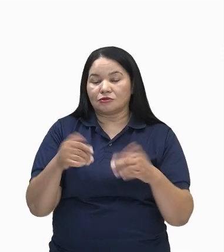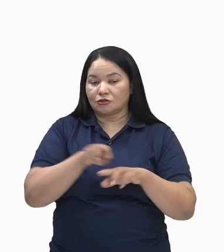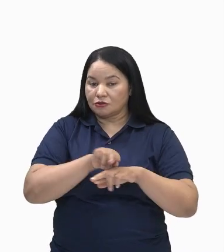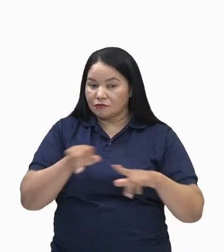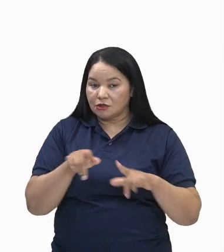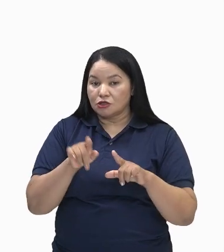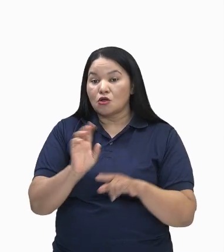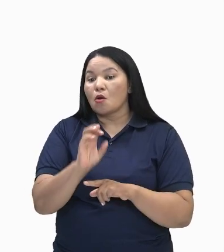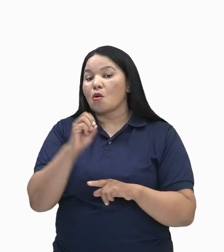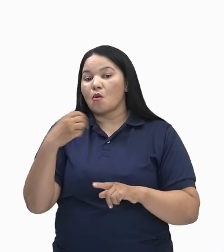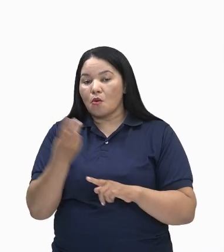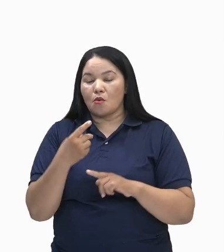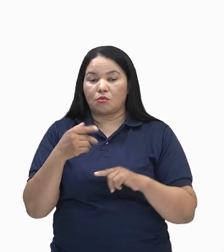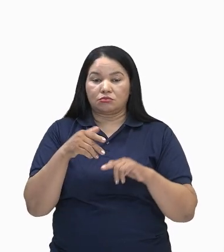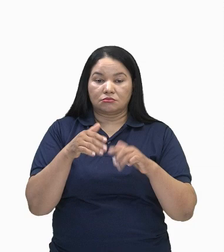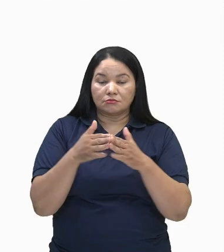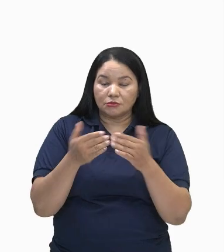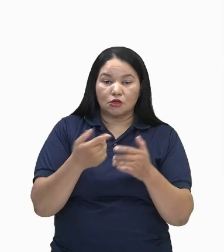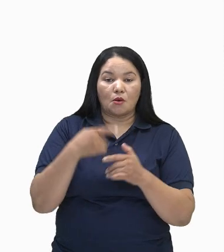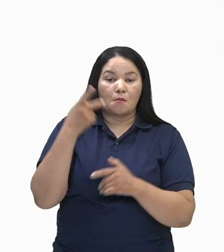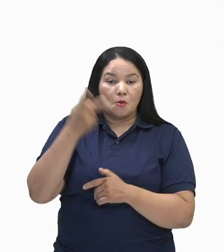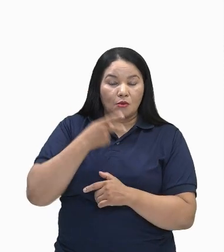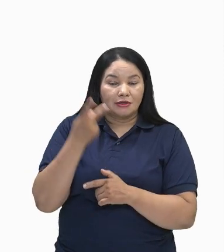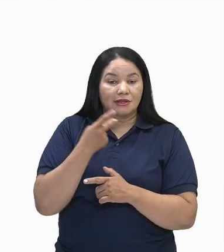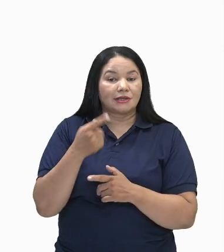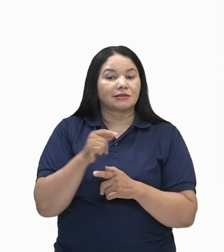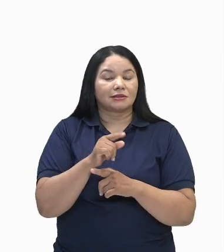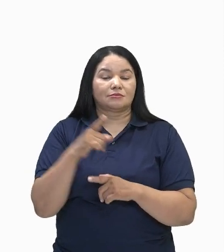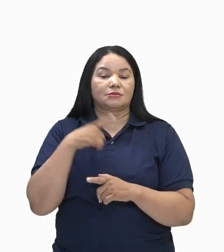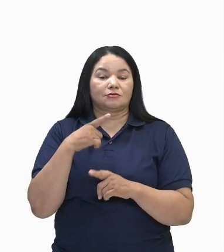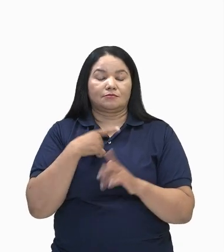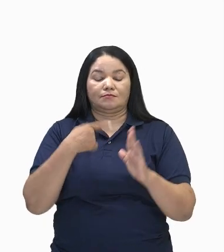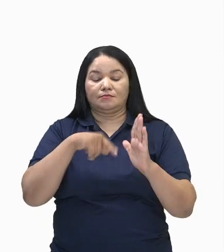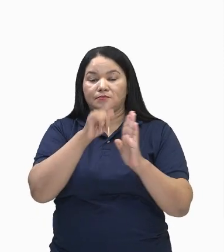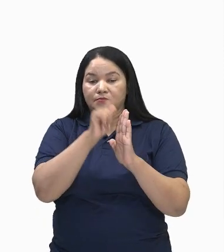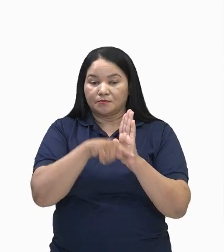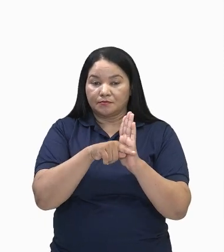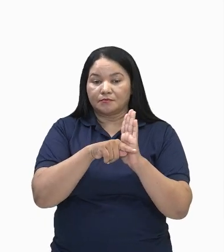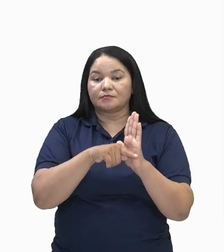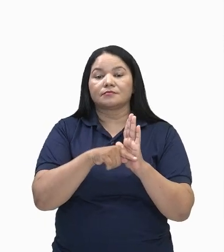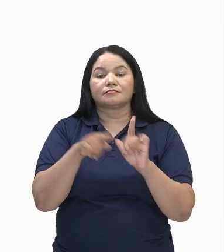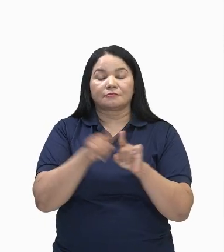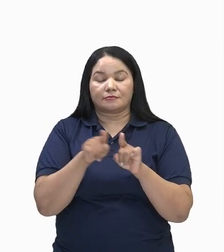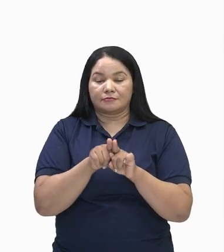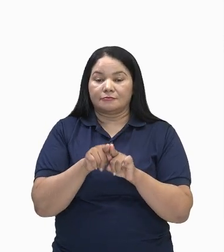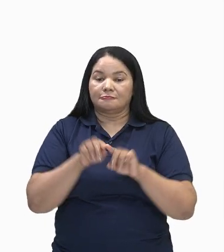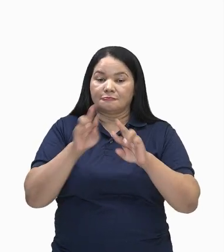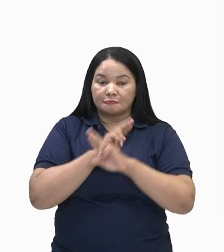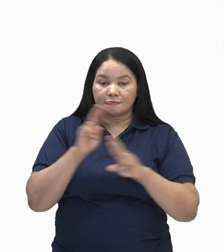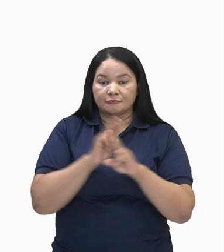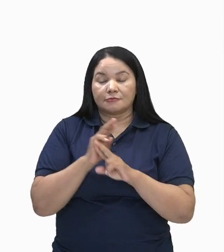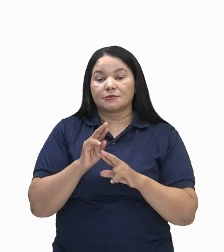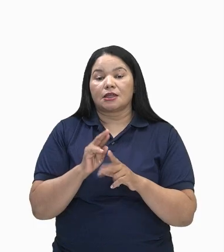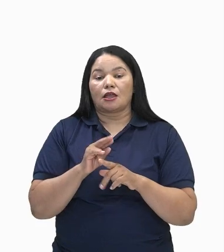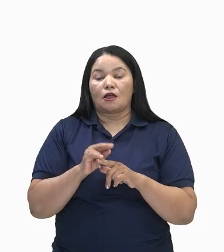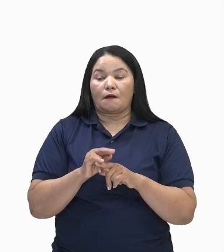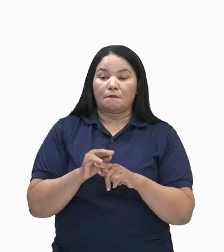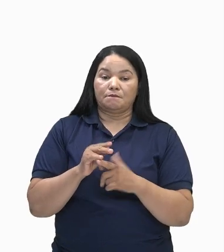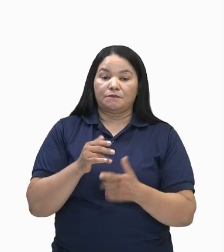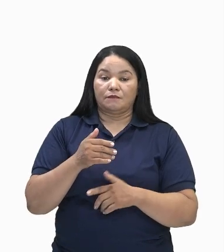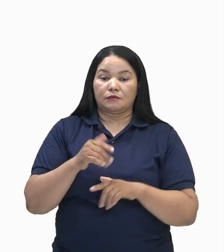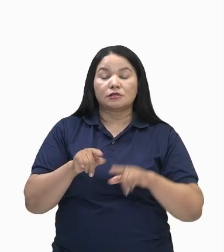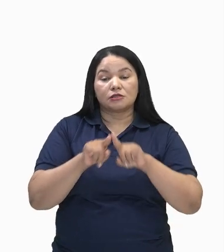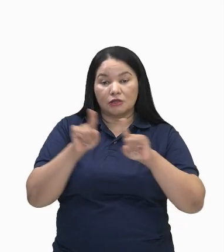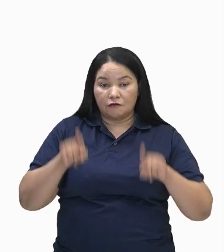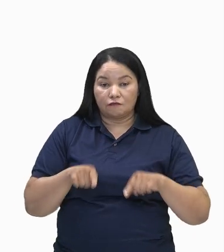situações políticas, quando se utiliza o gênero para reclamar a algum servidor público sobre algum